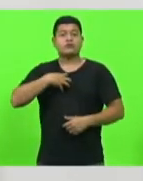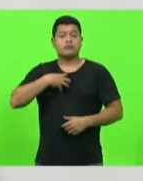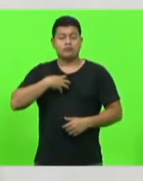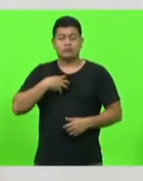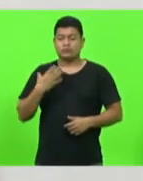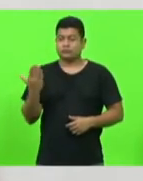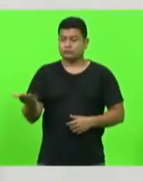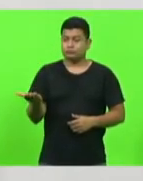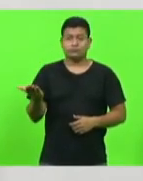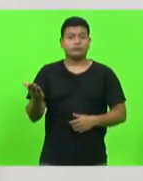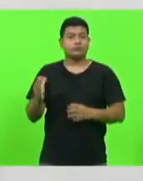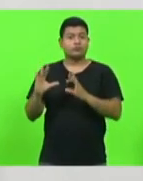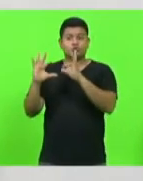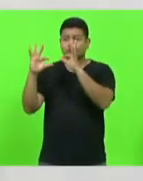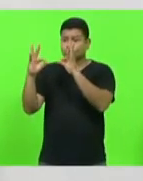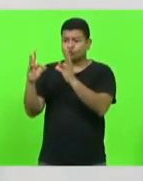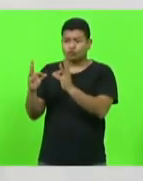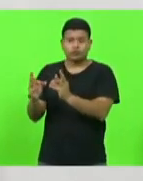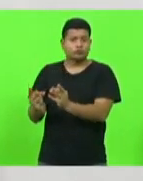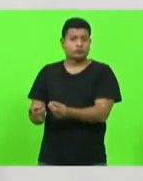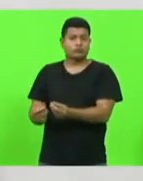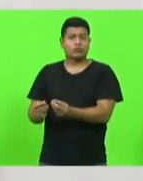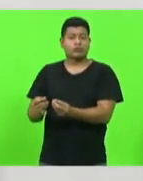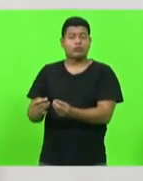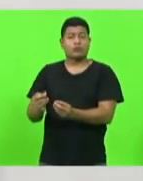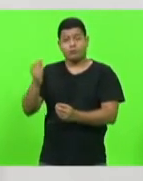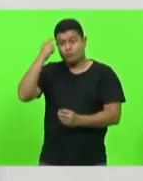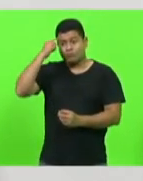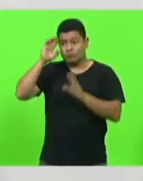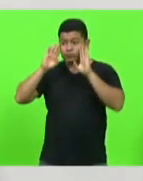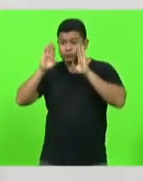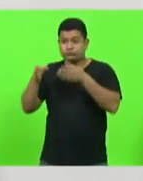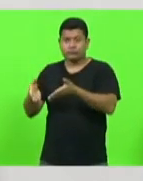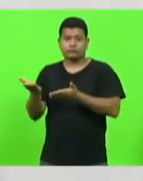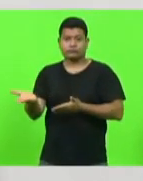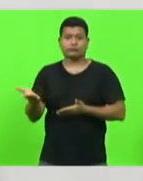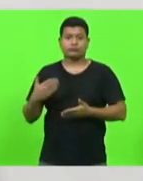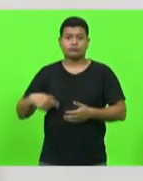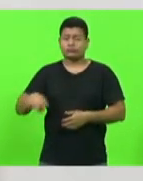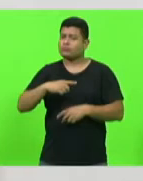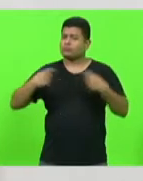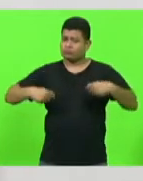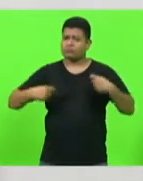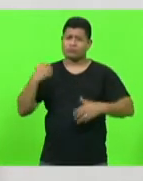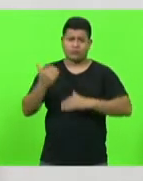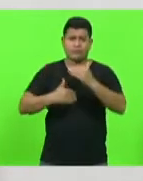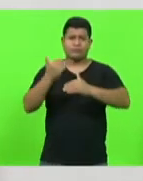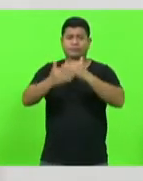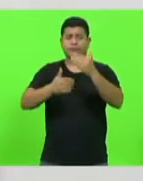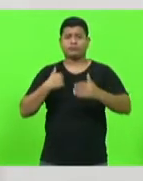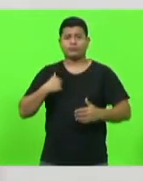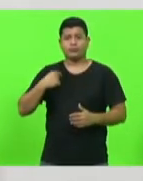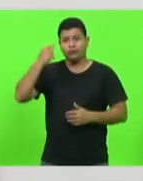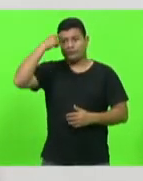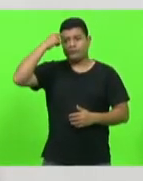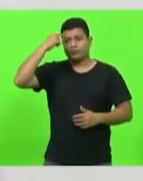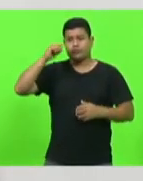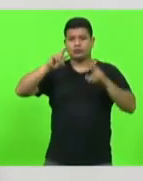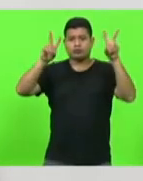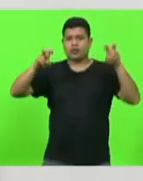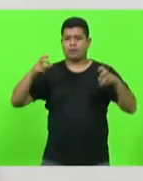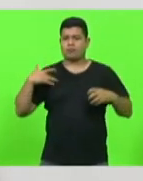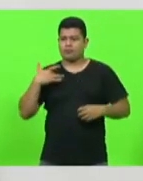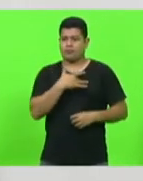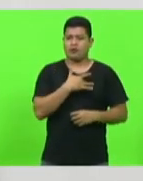integralidade. E nós precisamos avançar. Quando nós falamos de saúde, nós temos